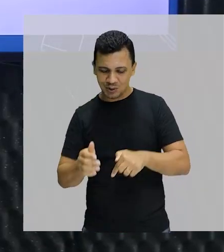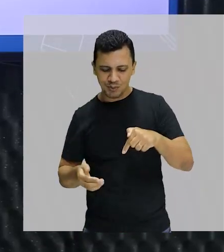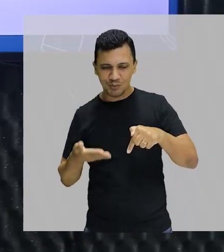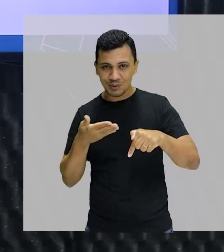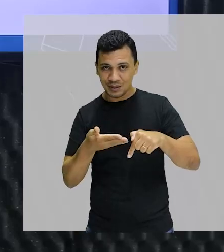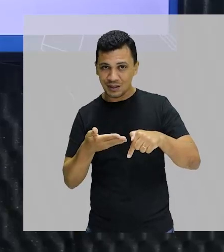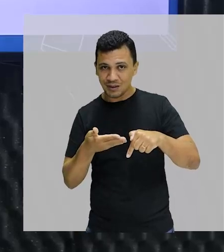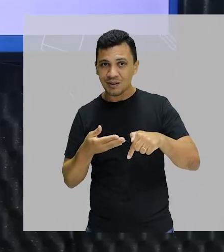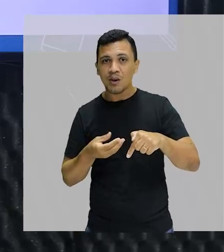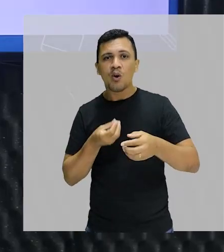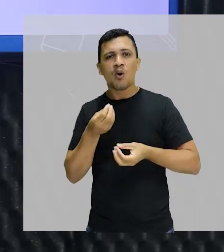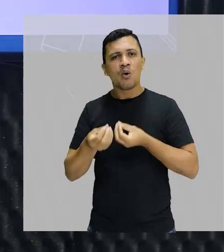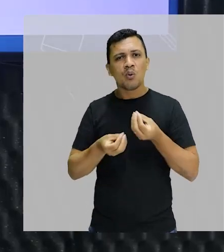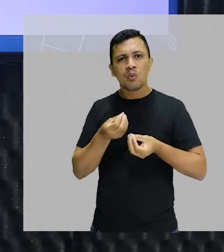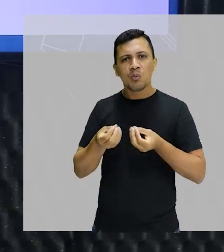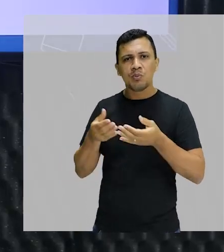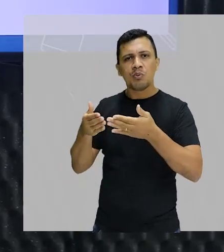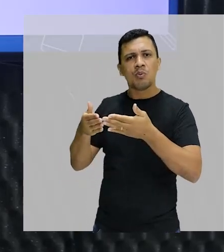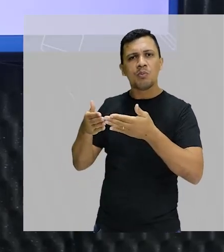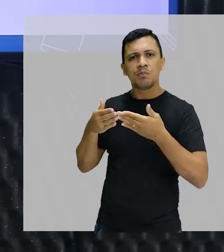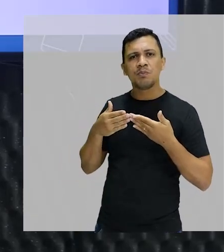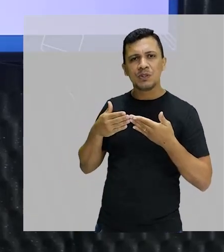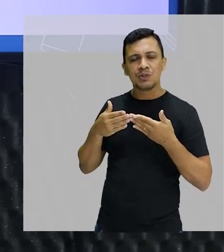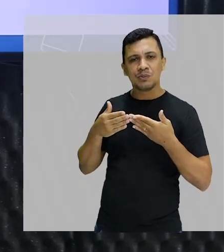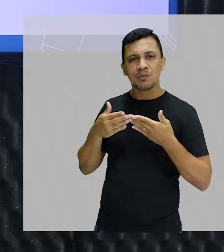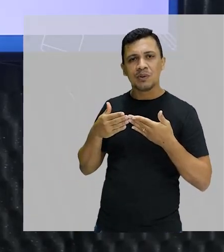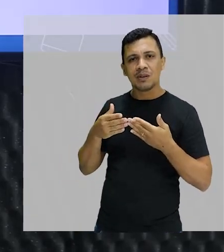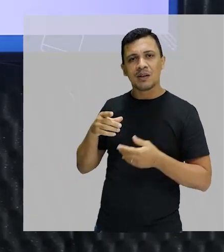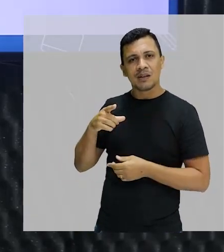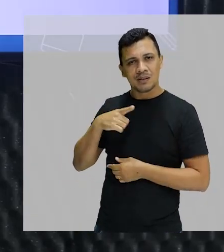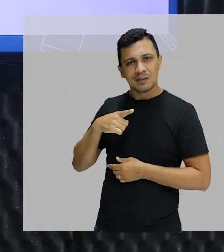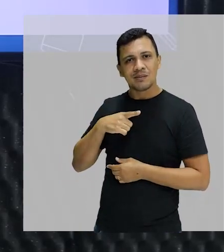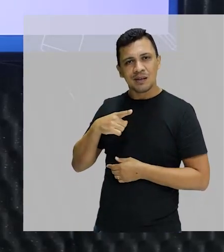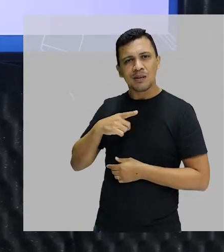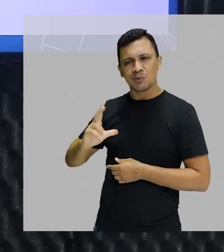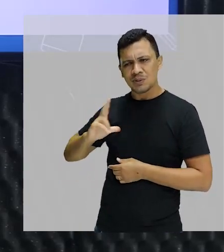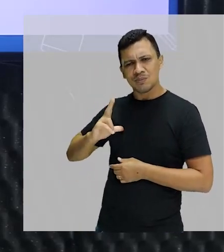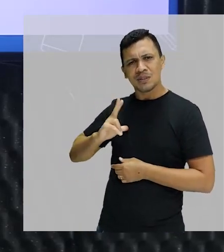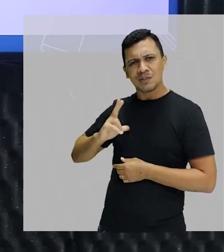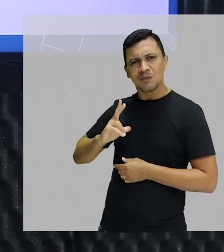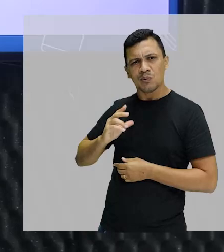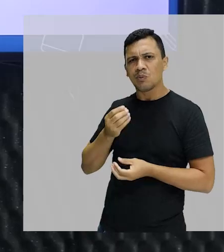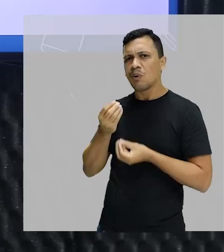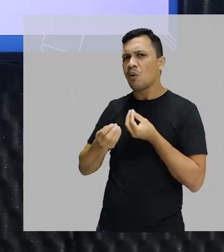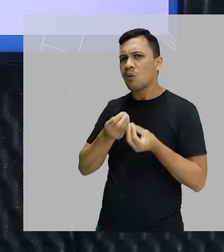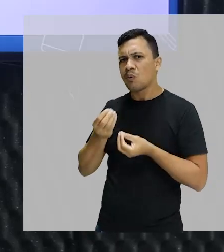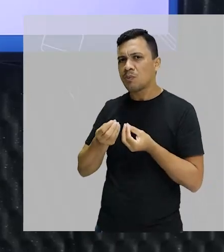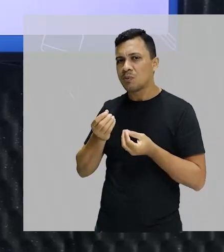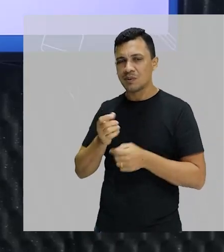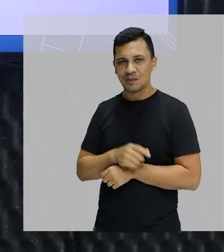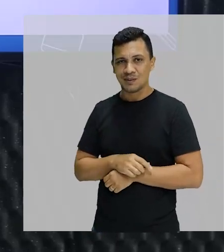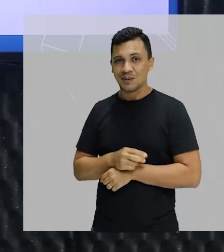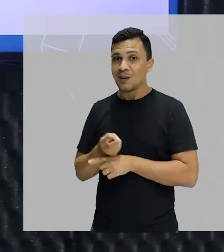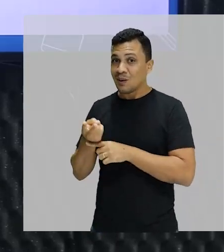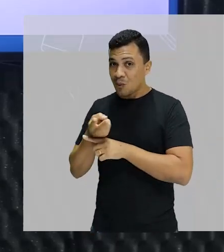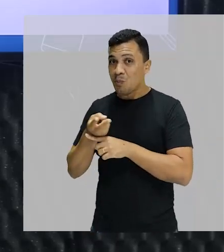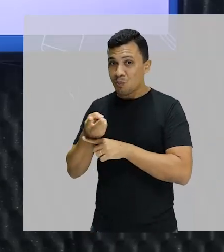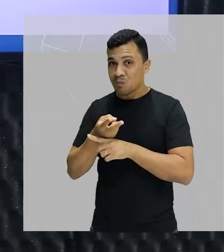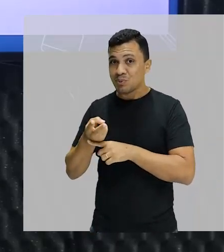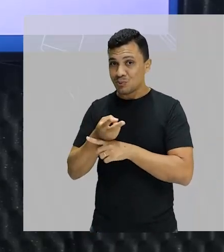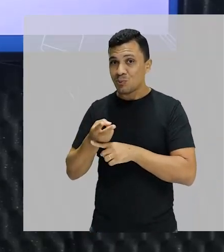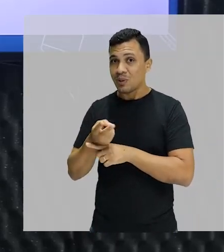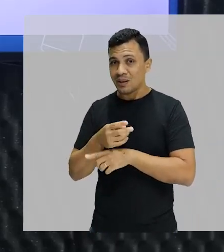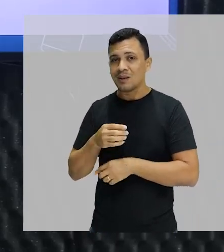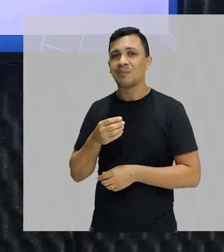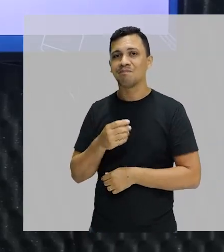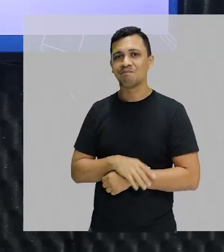Q, como ele pediu aí, né, um termo em específico, nós vamos agora em busca desse termo.